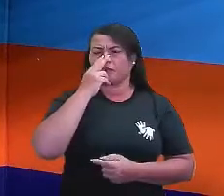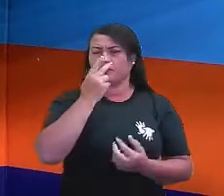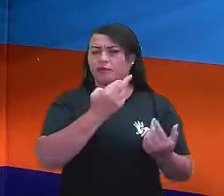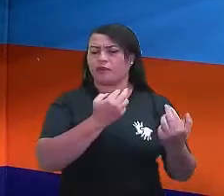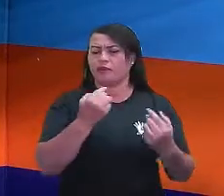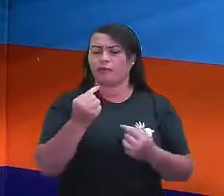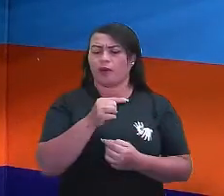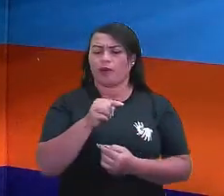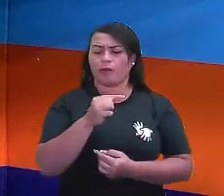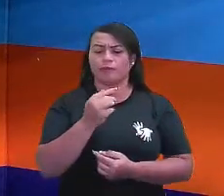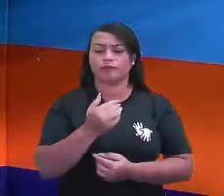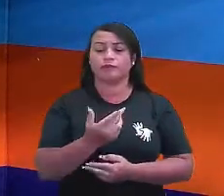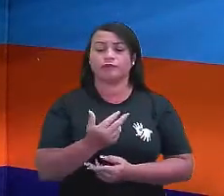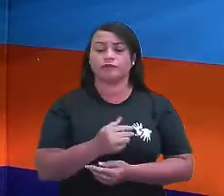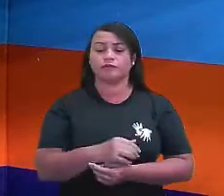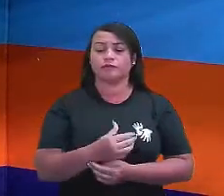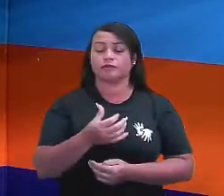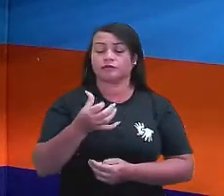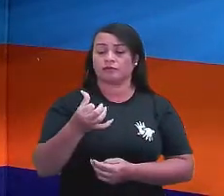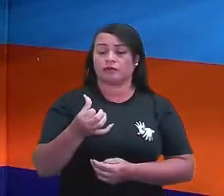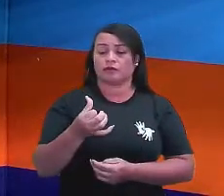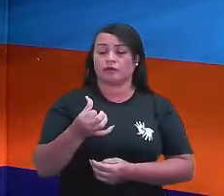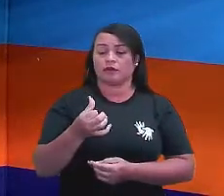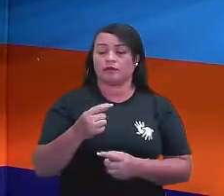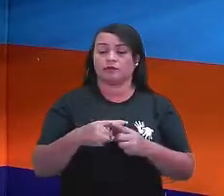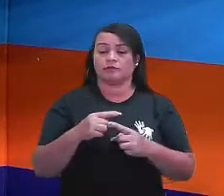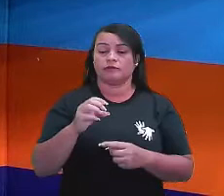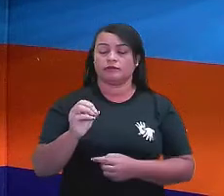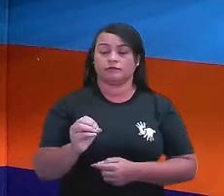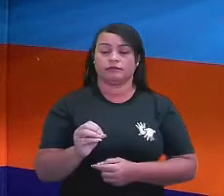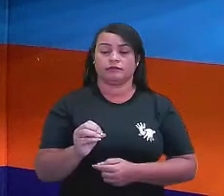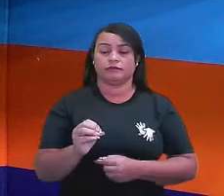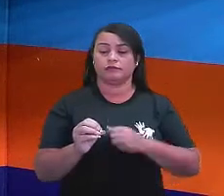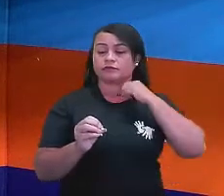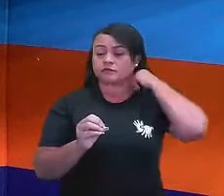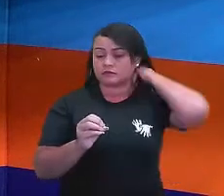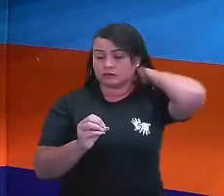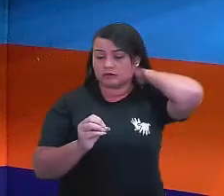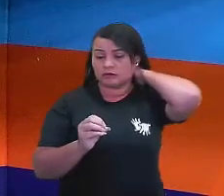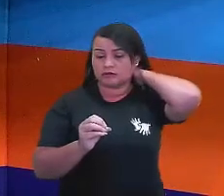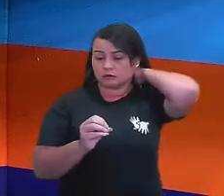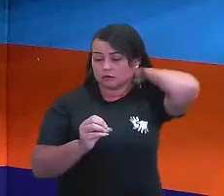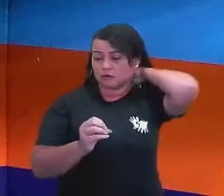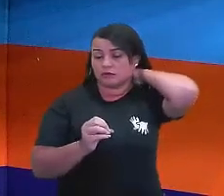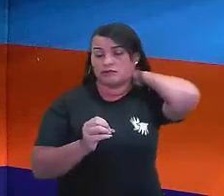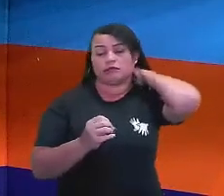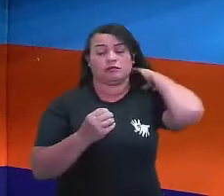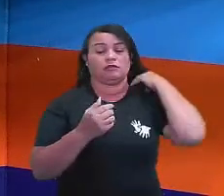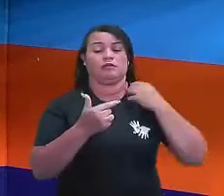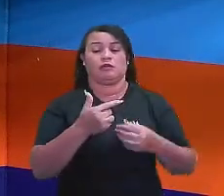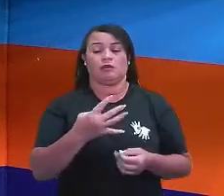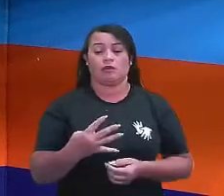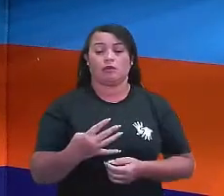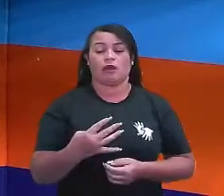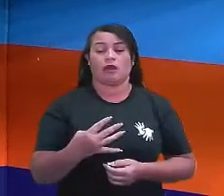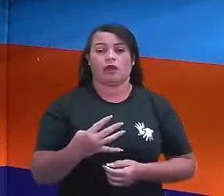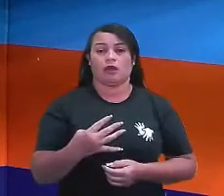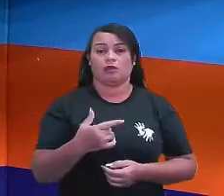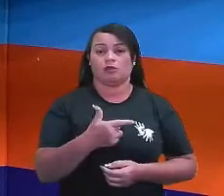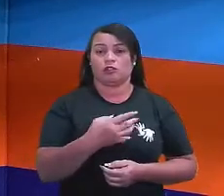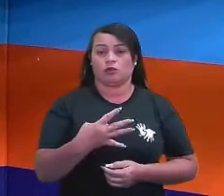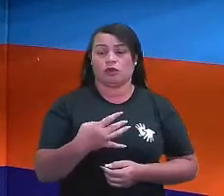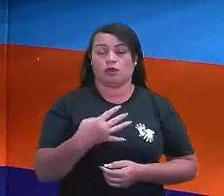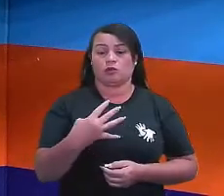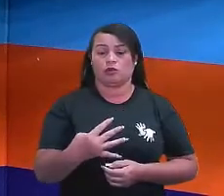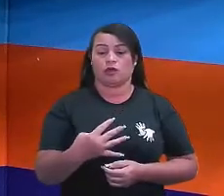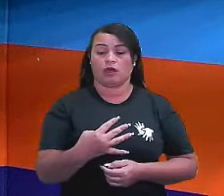tá? Primeiro eu faço 6 vezes 0, que dá 0. 6 vezes 4, 24, não posso botar tudo aqui,